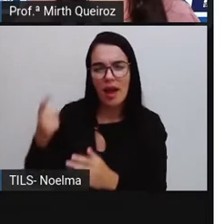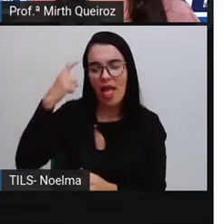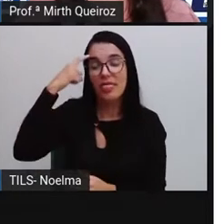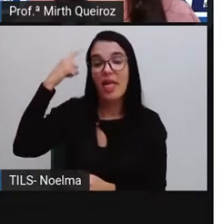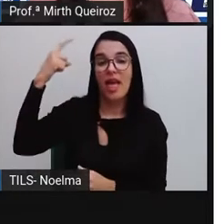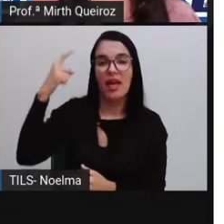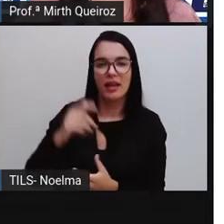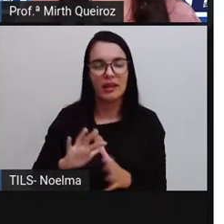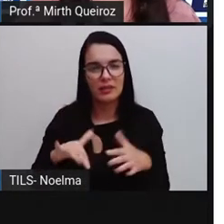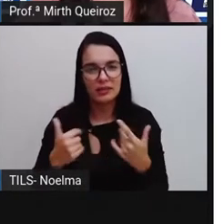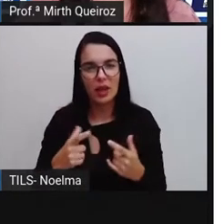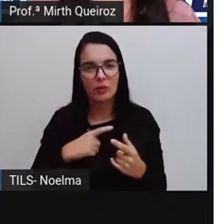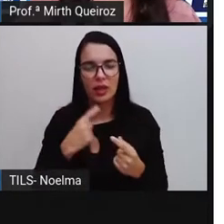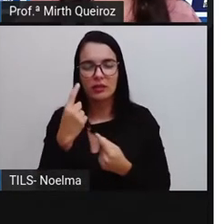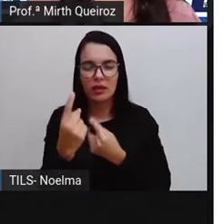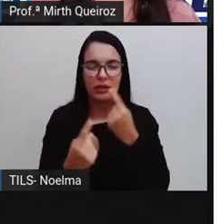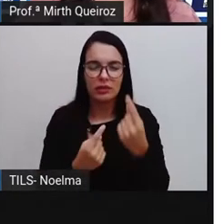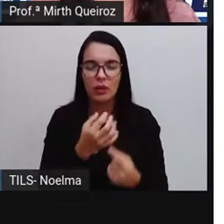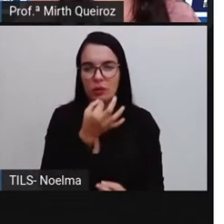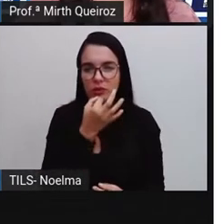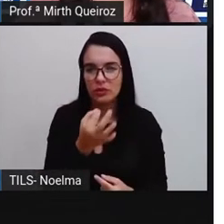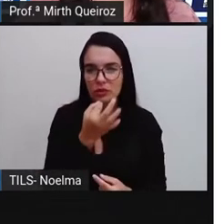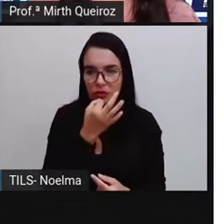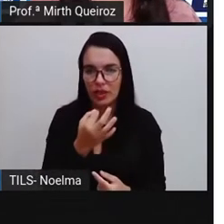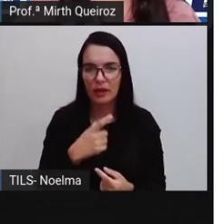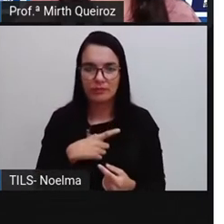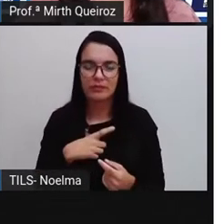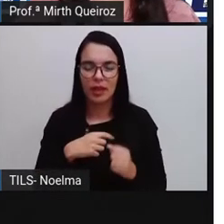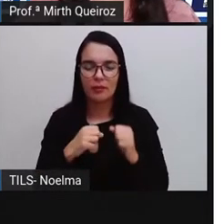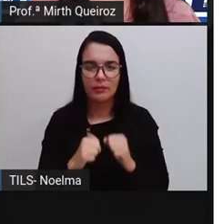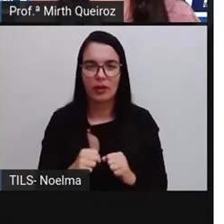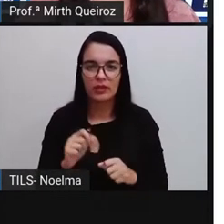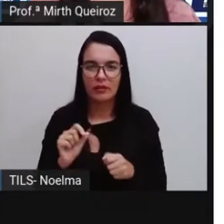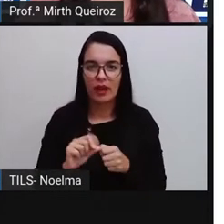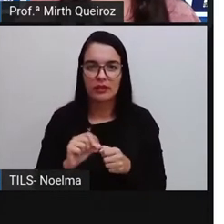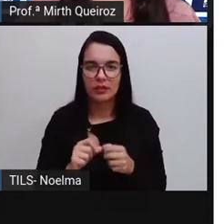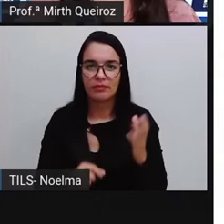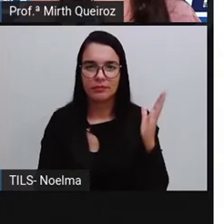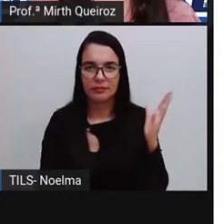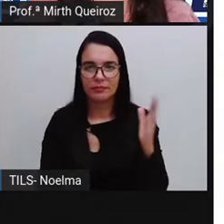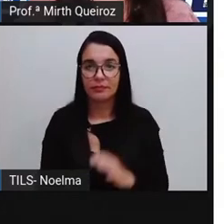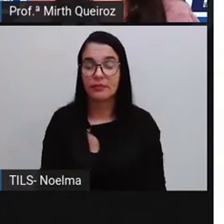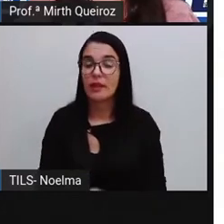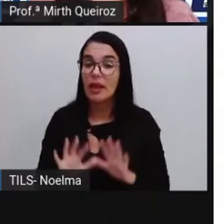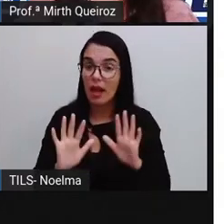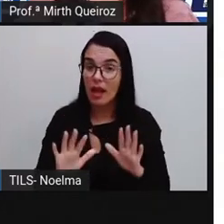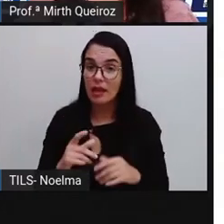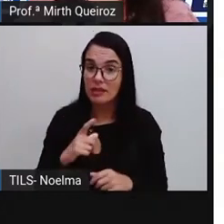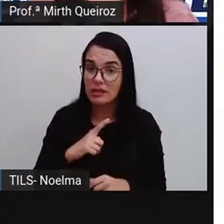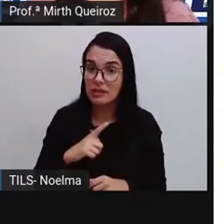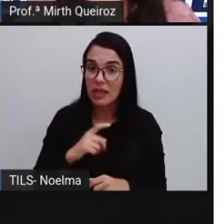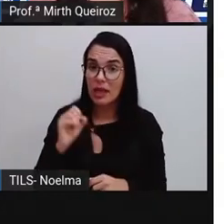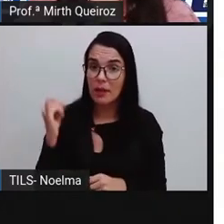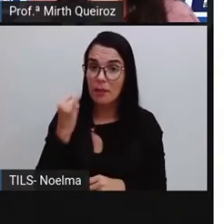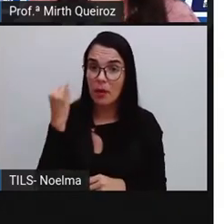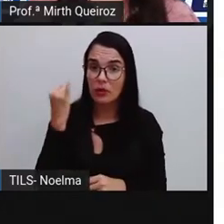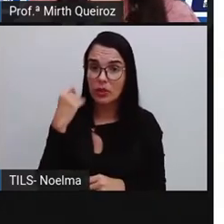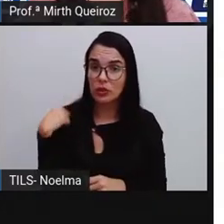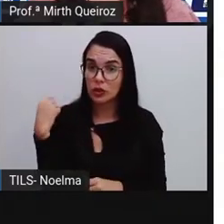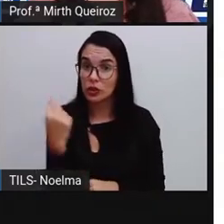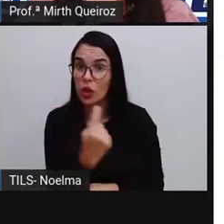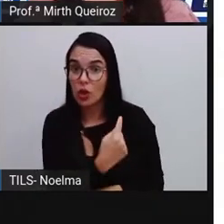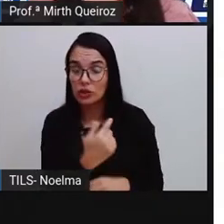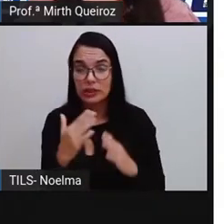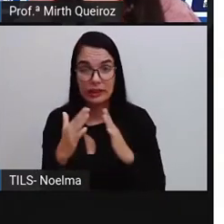tem algumas diquinhas de como a gente pode fazer isso e embora seja importante que